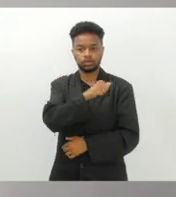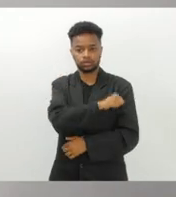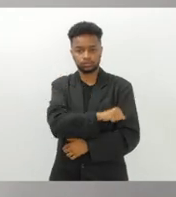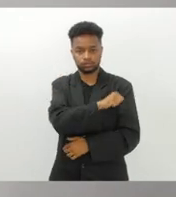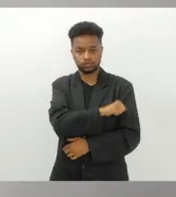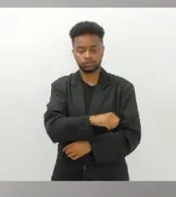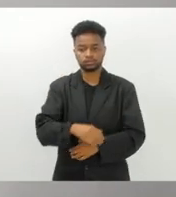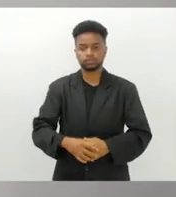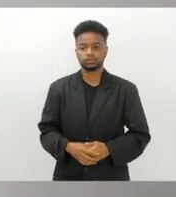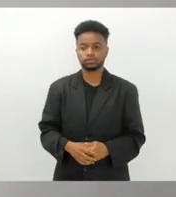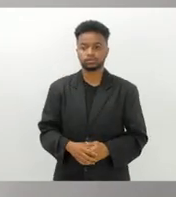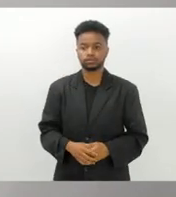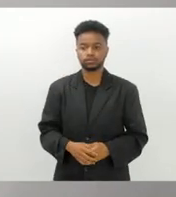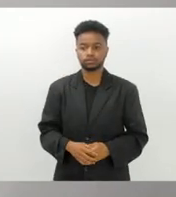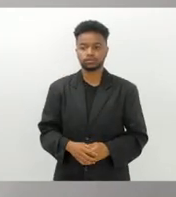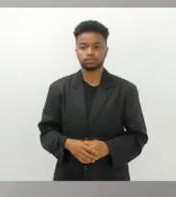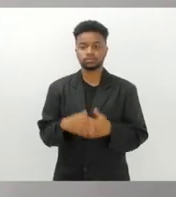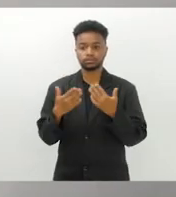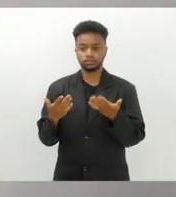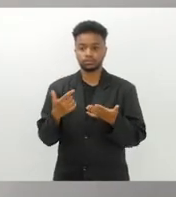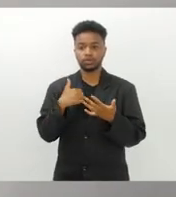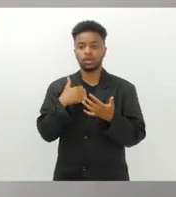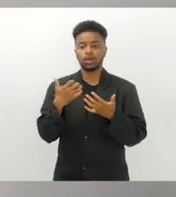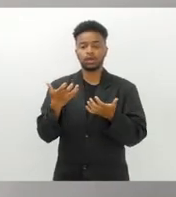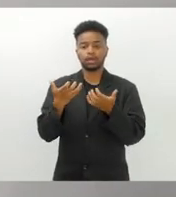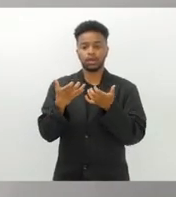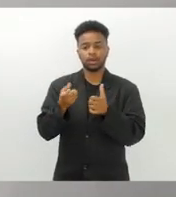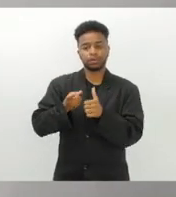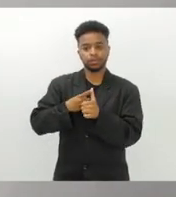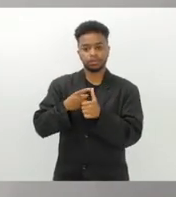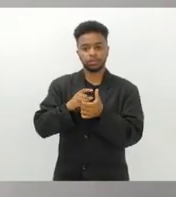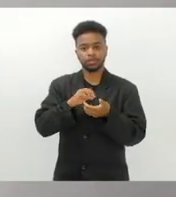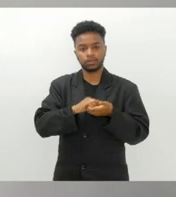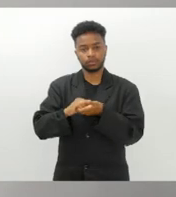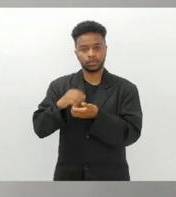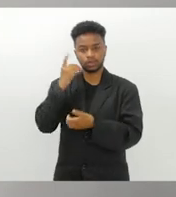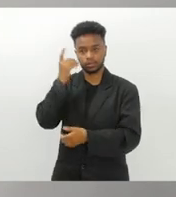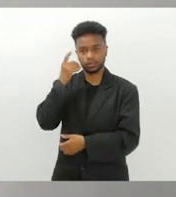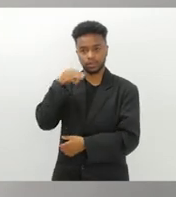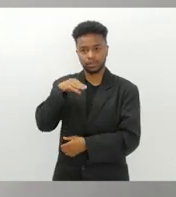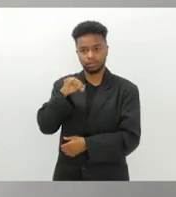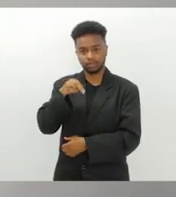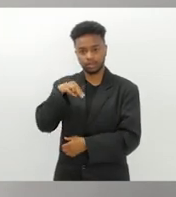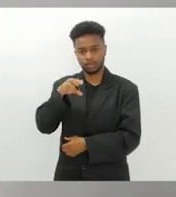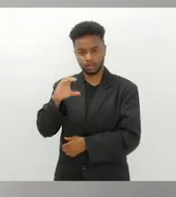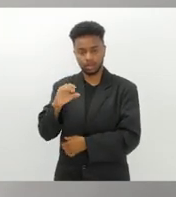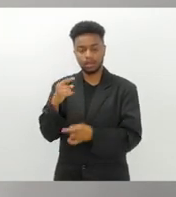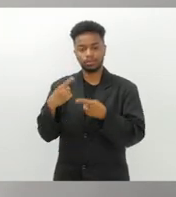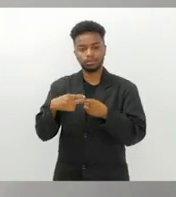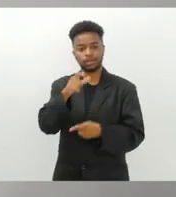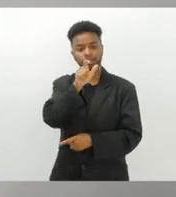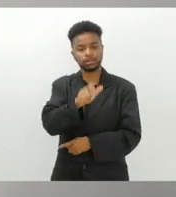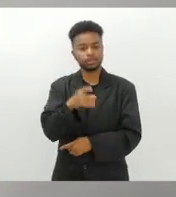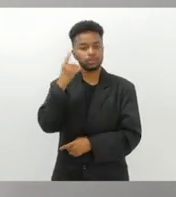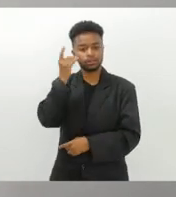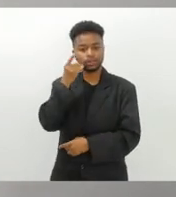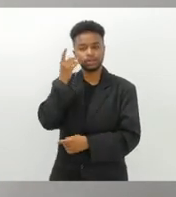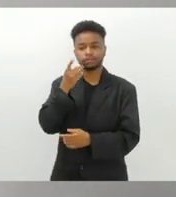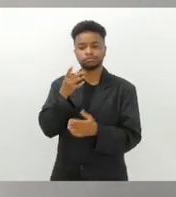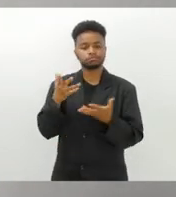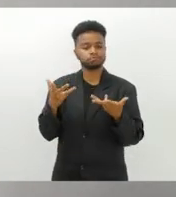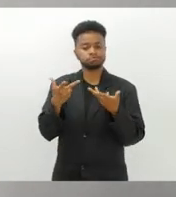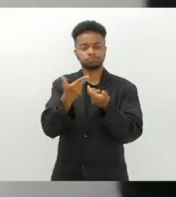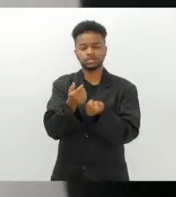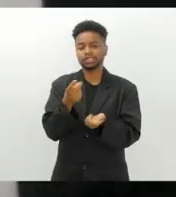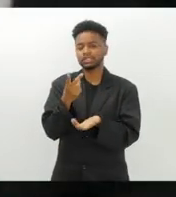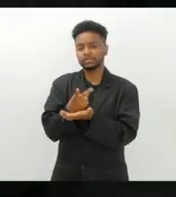É, bom, eu queria aqui primeiramente saudar o querido Carlos Mink, que é um deputado incrível, sempre foi essa